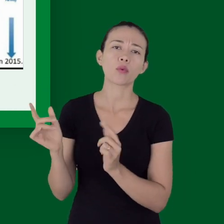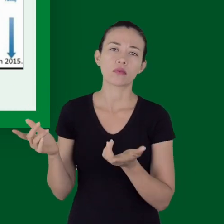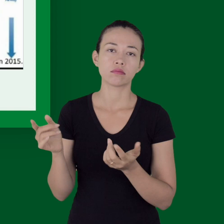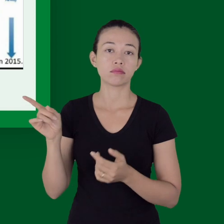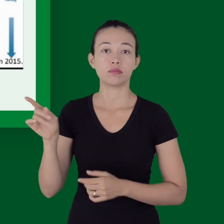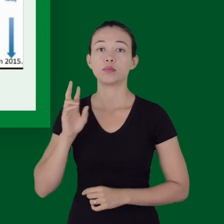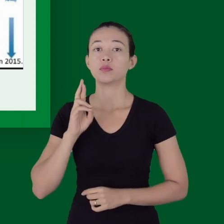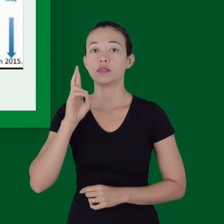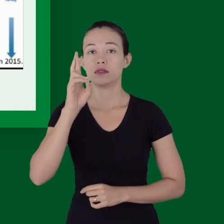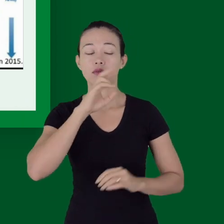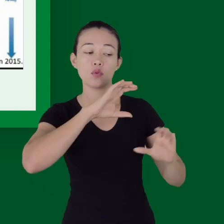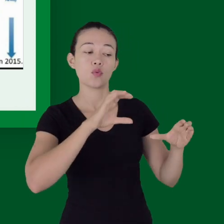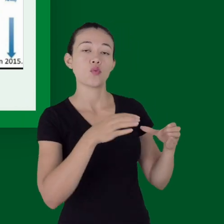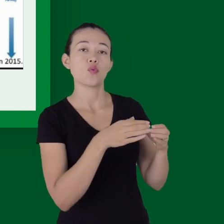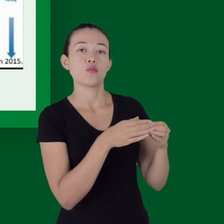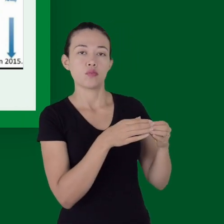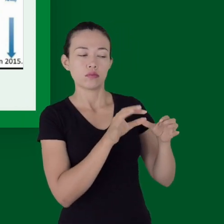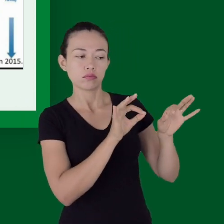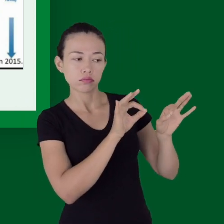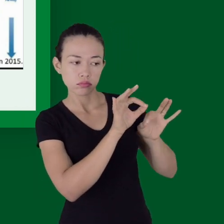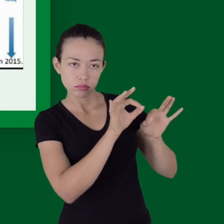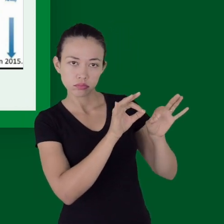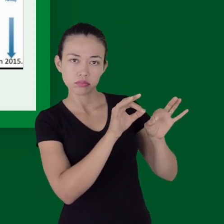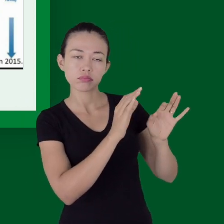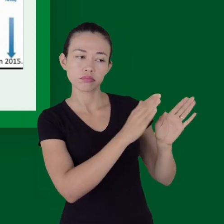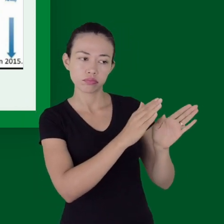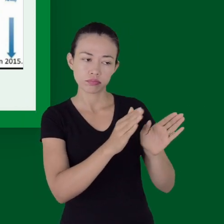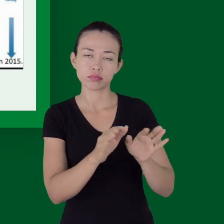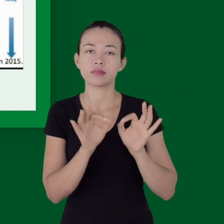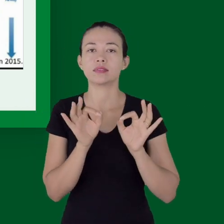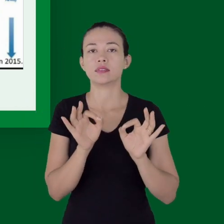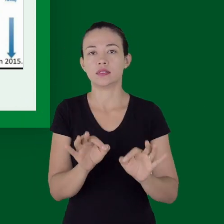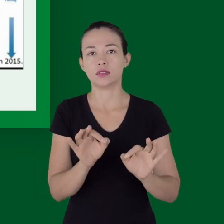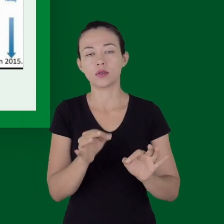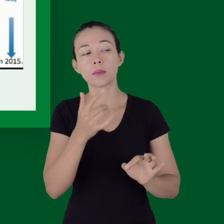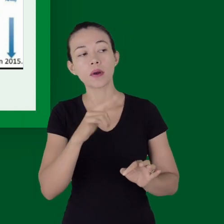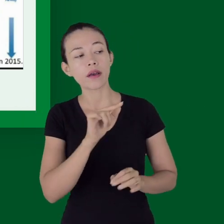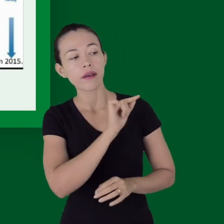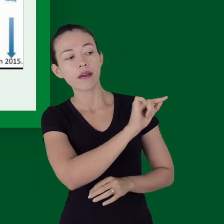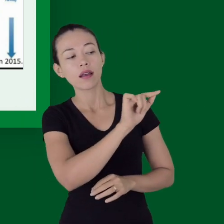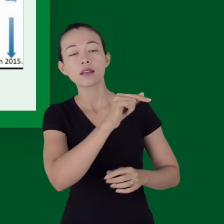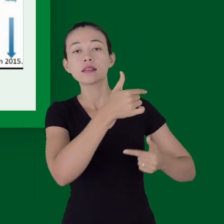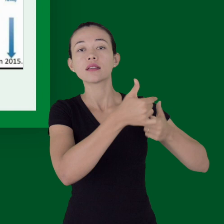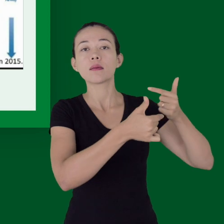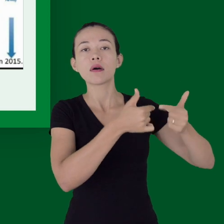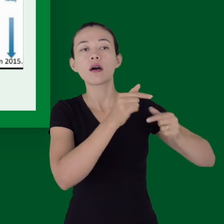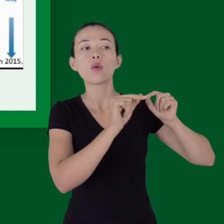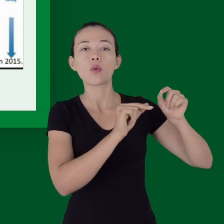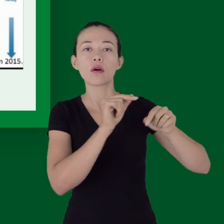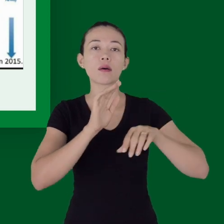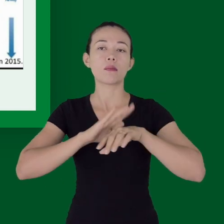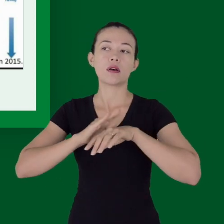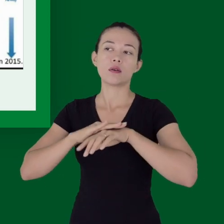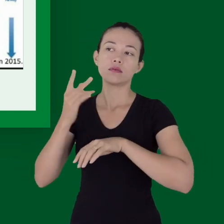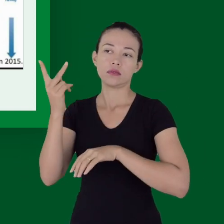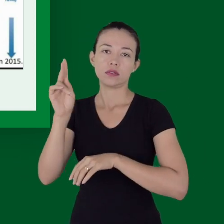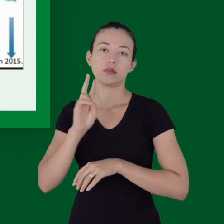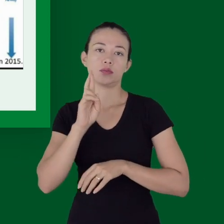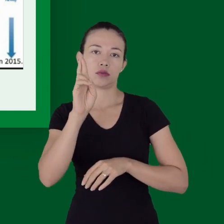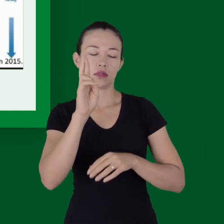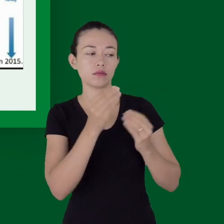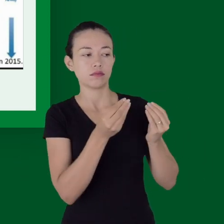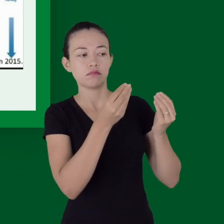organizar o grupo, ele monitora a ação de cada membro da equipe, dando assistência a cada membro, ele